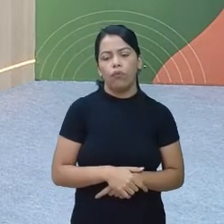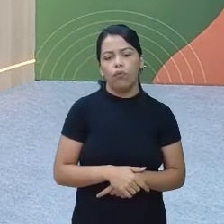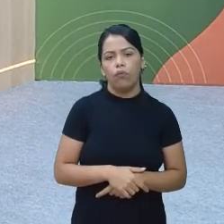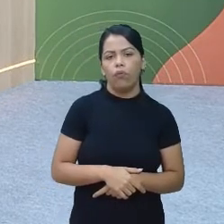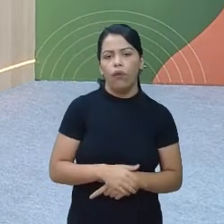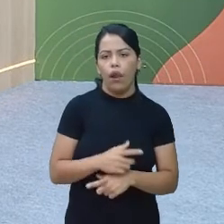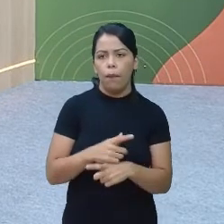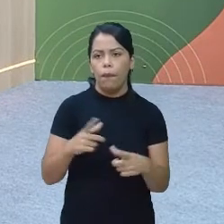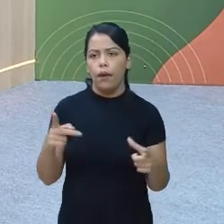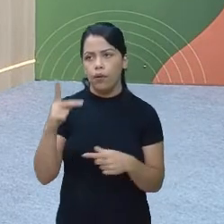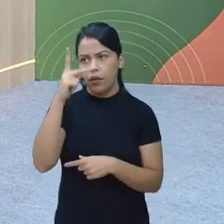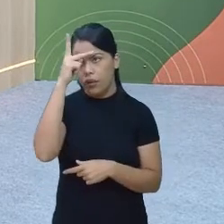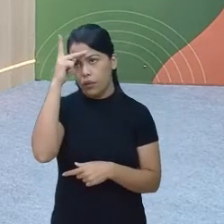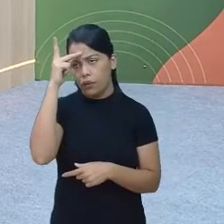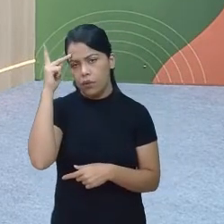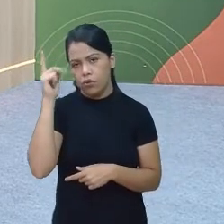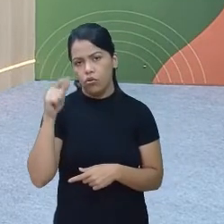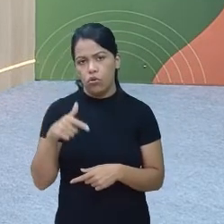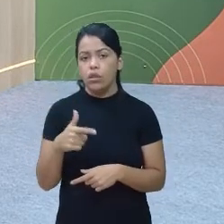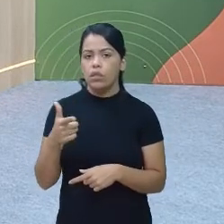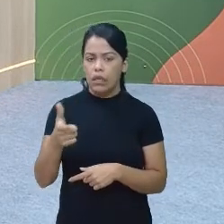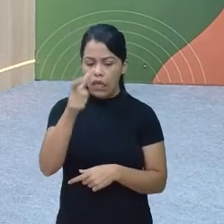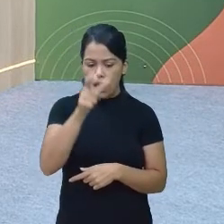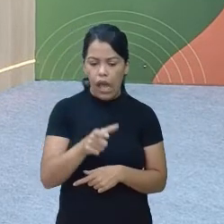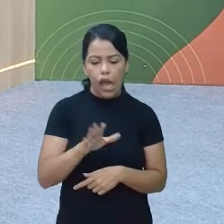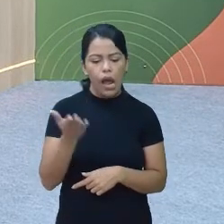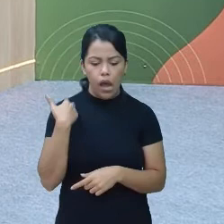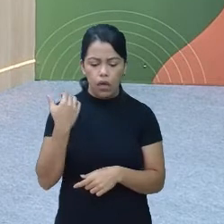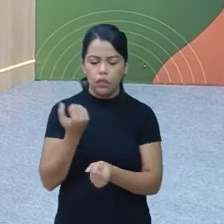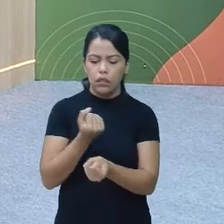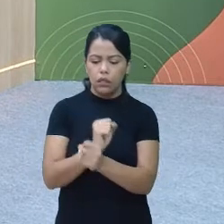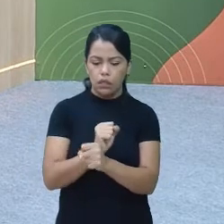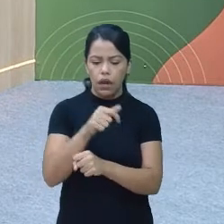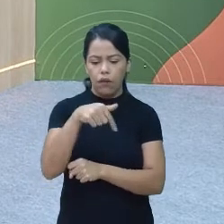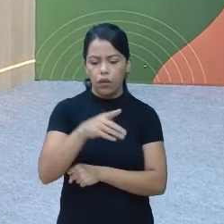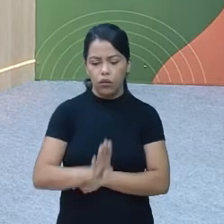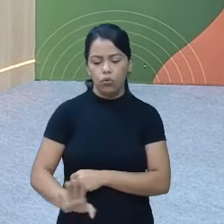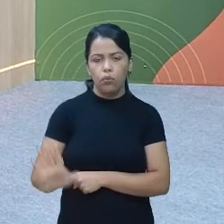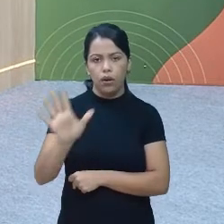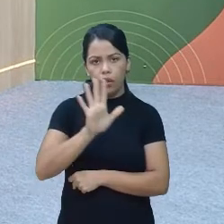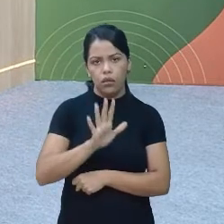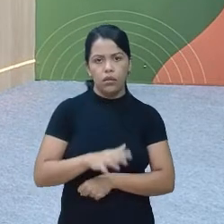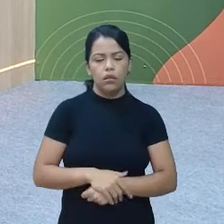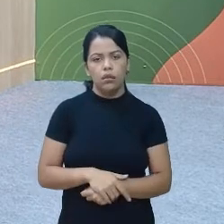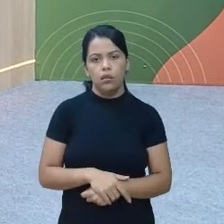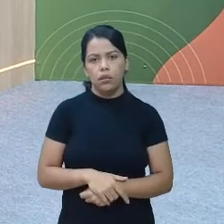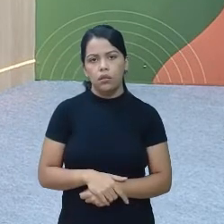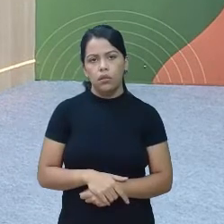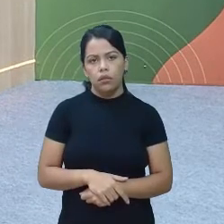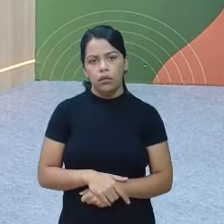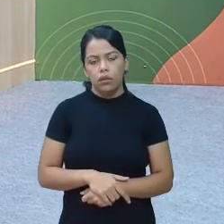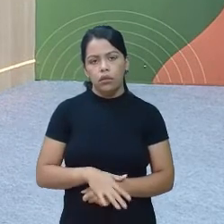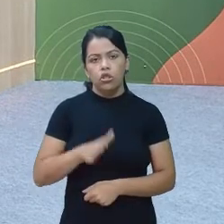traficadas, né, e vendidas como escravos, né, no Brasil, já tinham sido colocadas